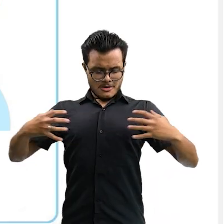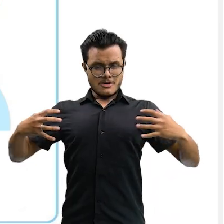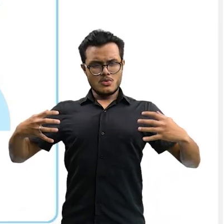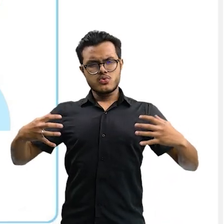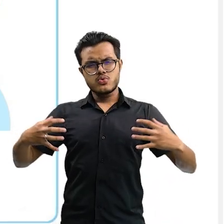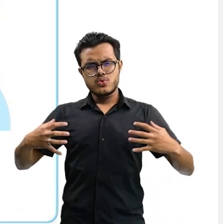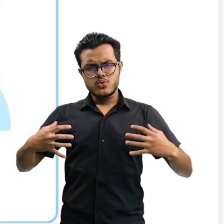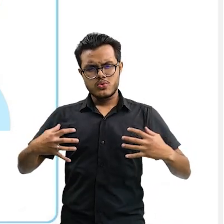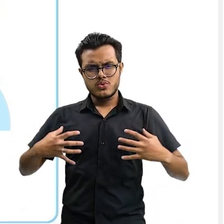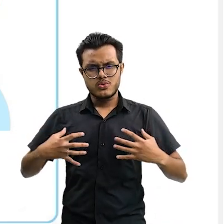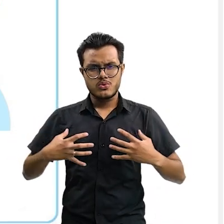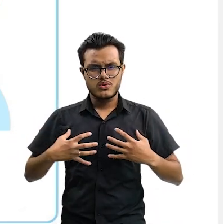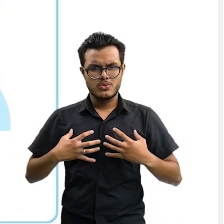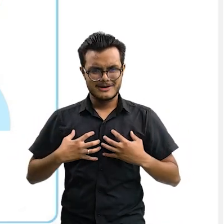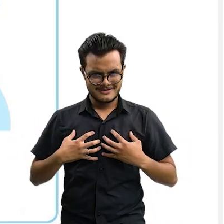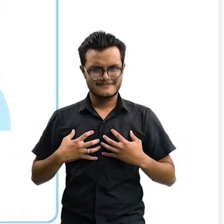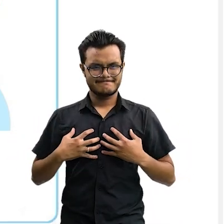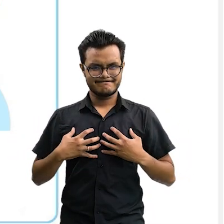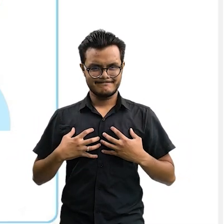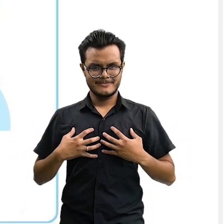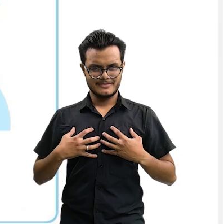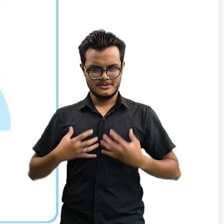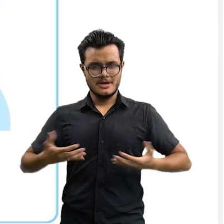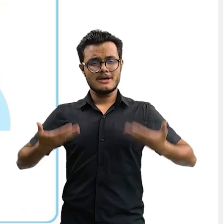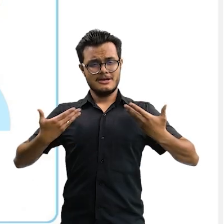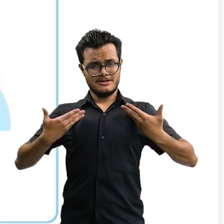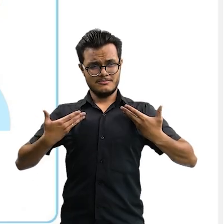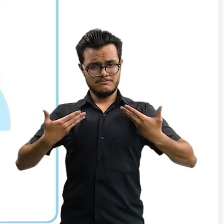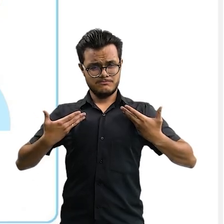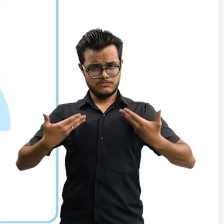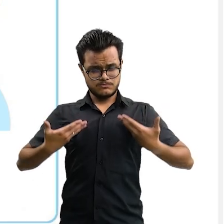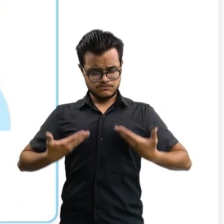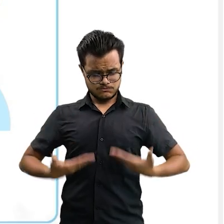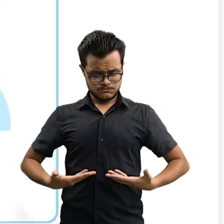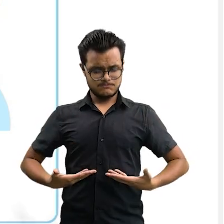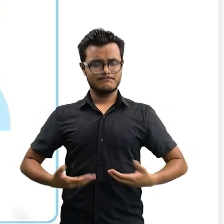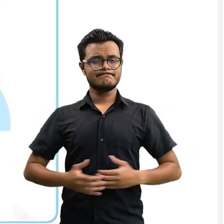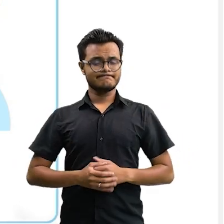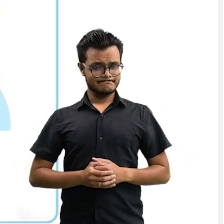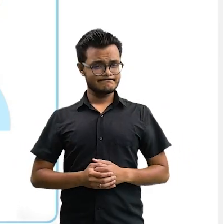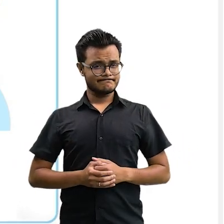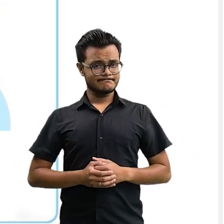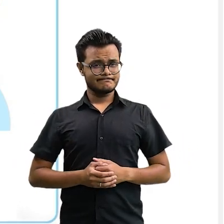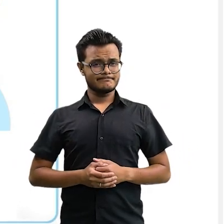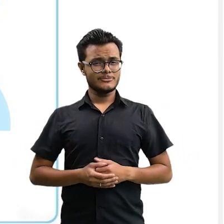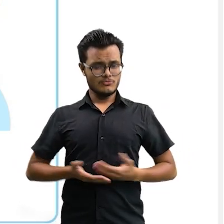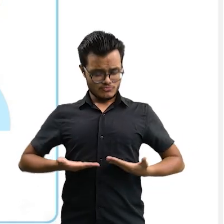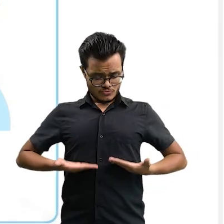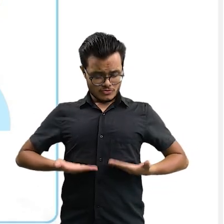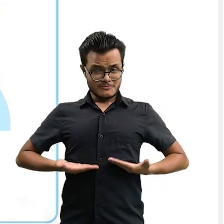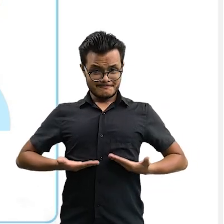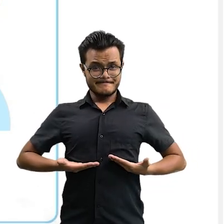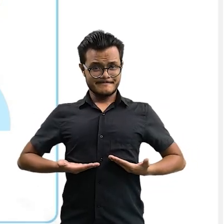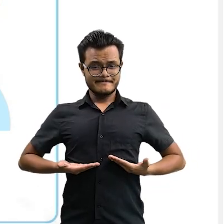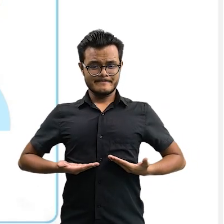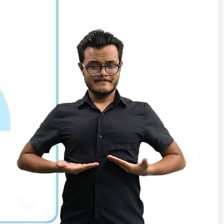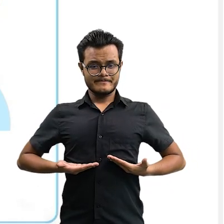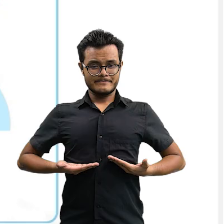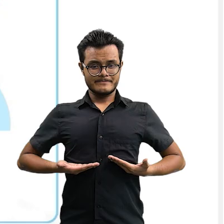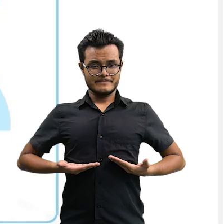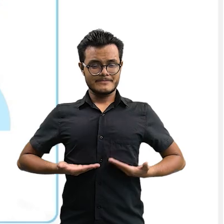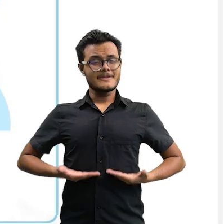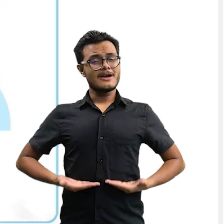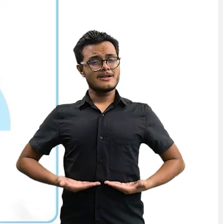intercostal, caixa torácica desce, relaxa diafragma, ele